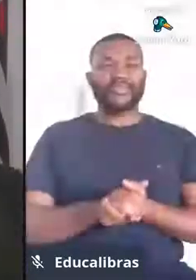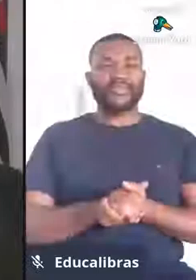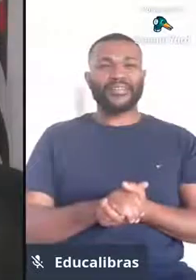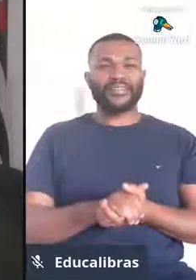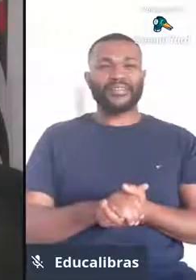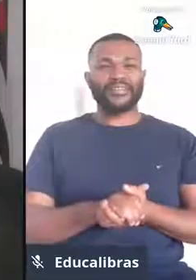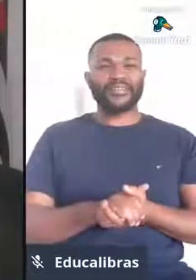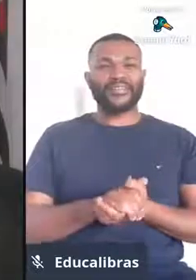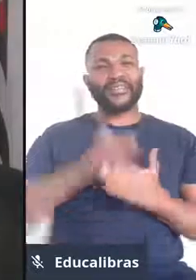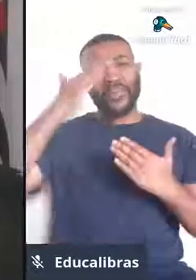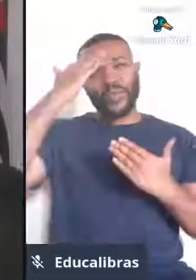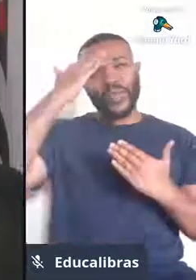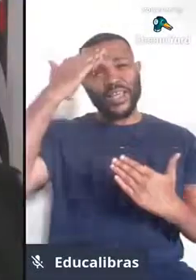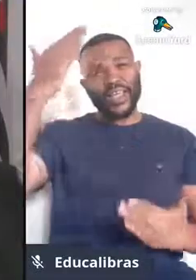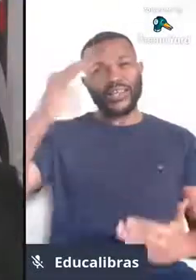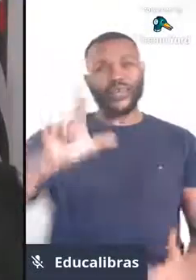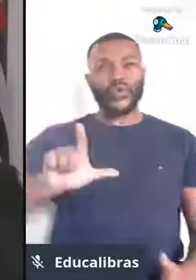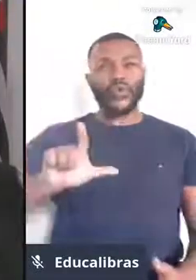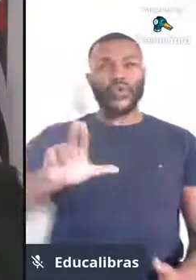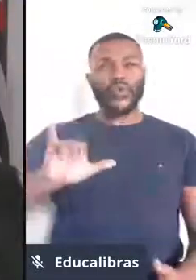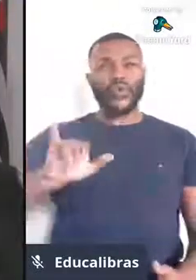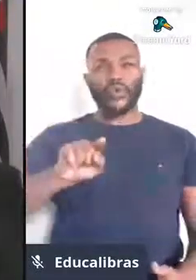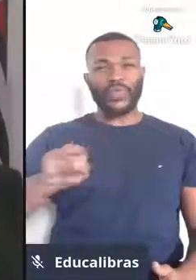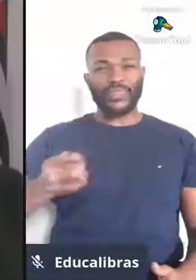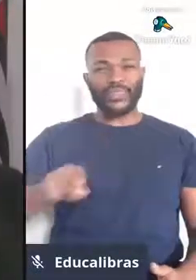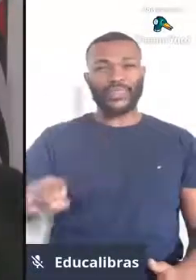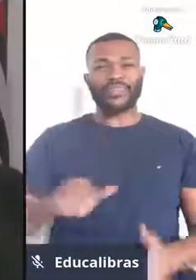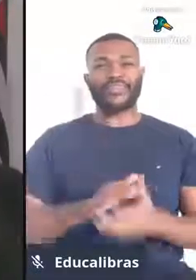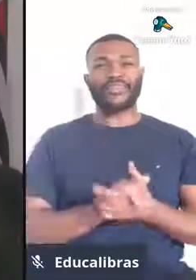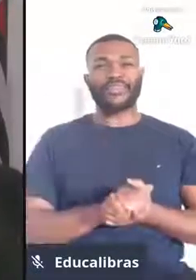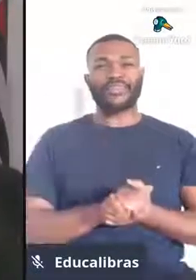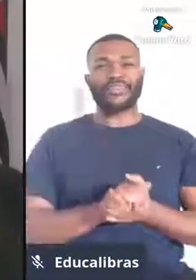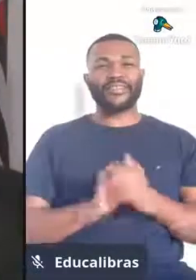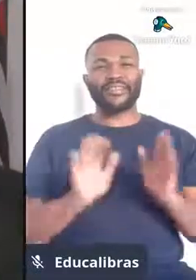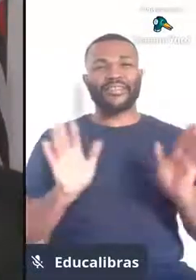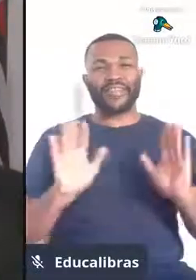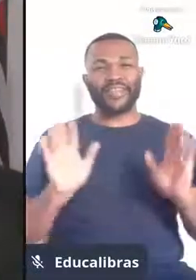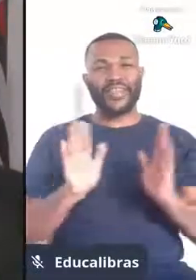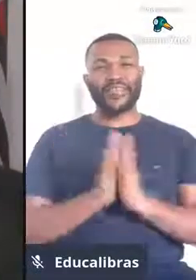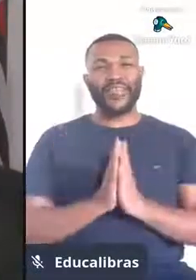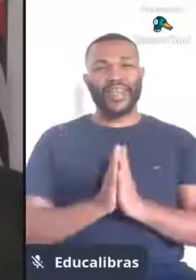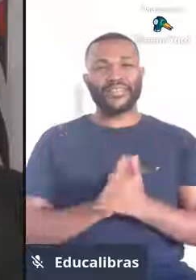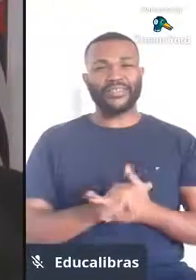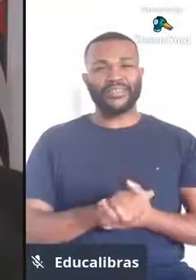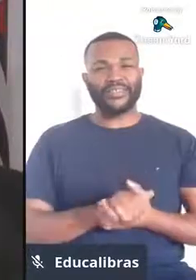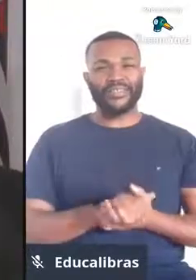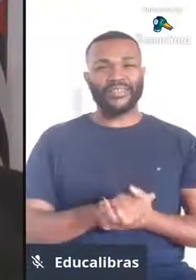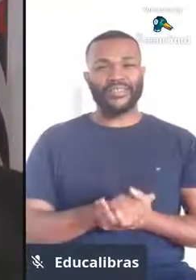Obrigado, viu, Luiz? Com certeza. Tchau, meu caro. Obrigado. Vai lá. Tchau.